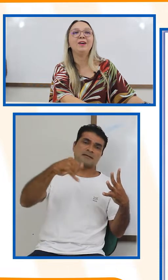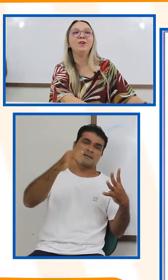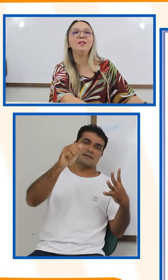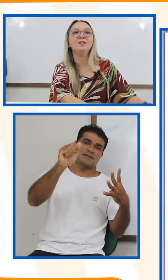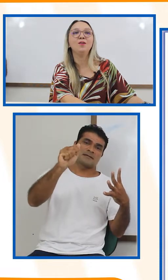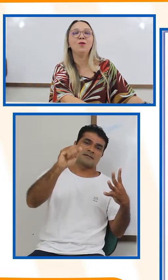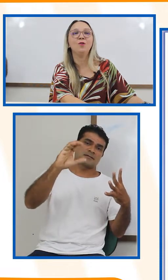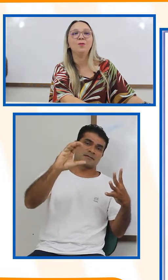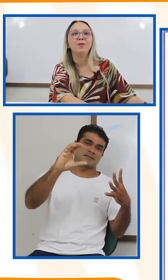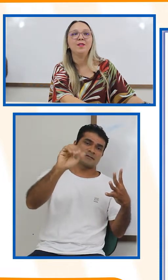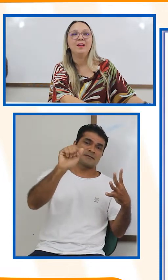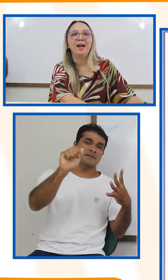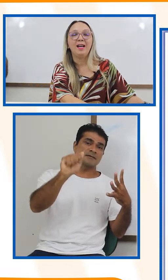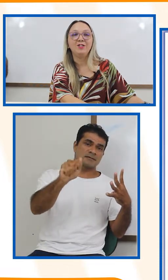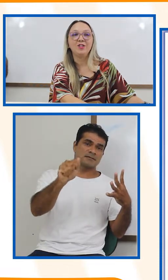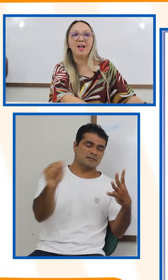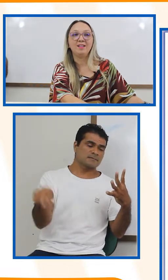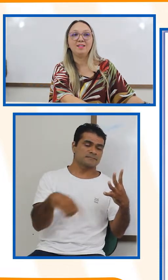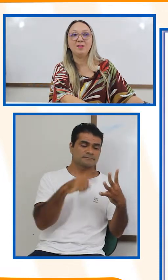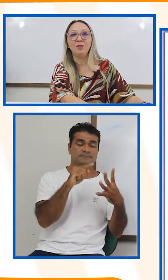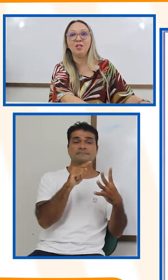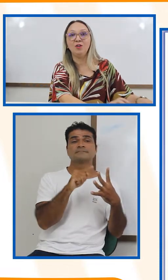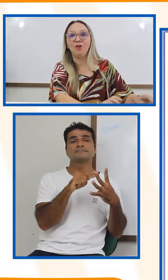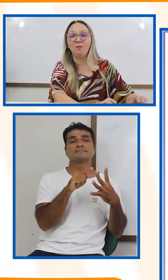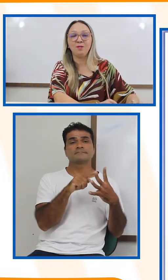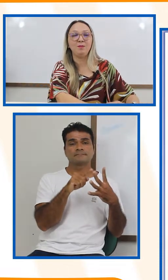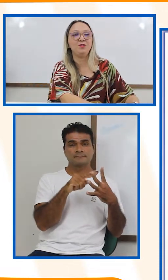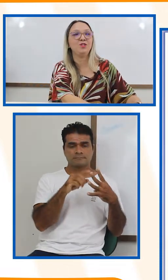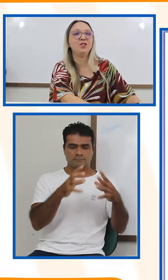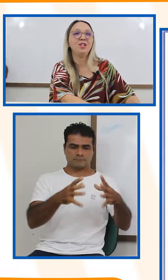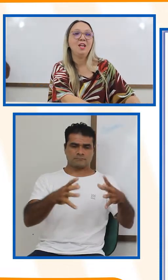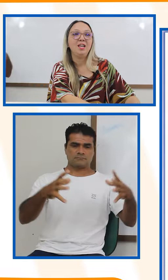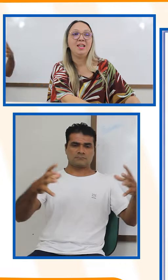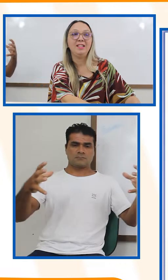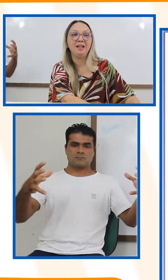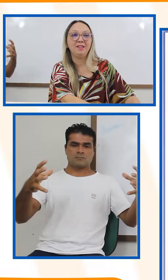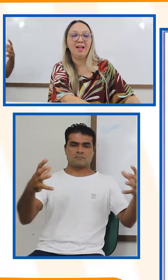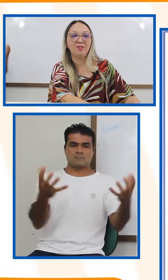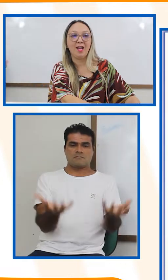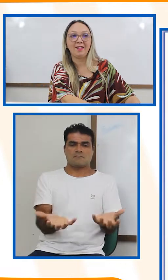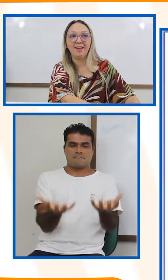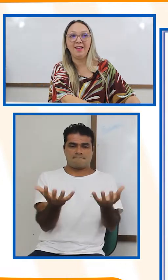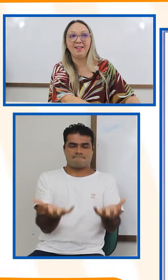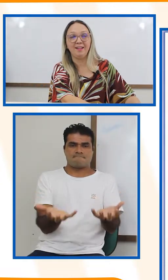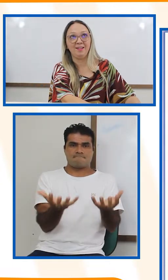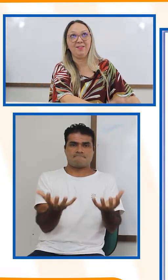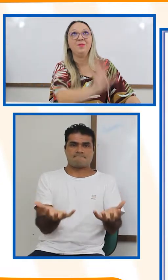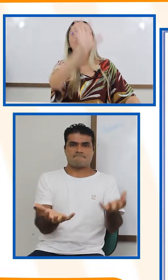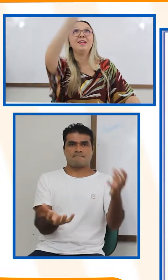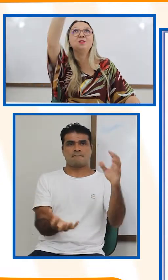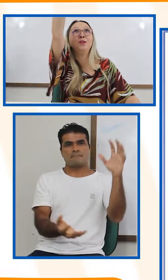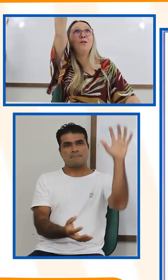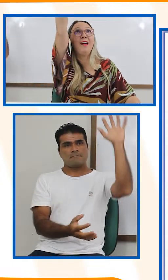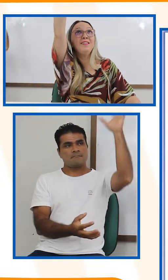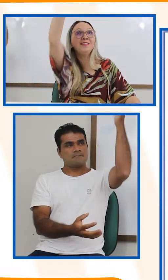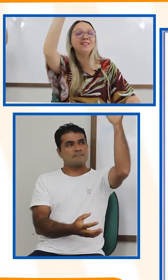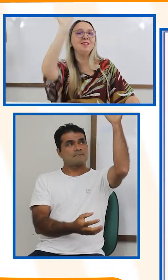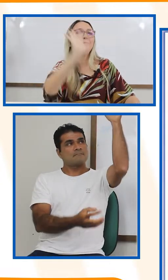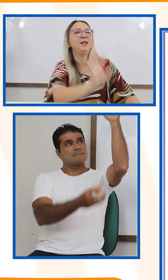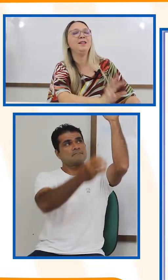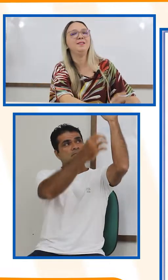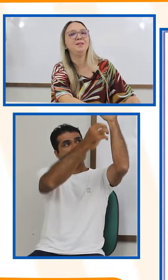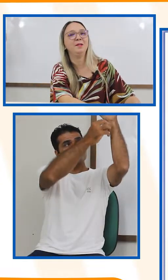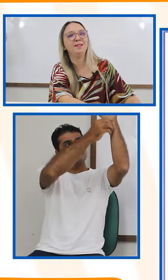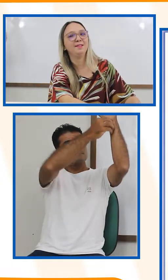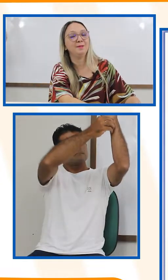Jaca. Olha só. As jacas são enormes, minha gente. E na jaqueira, elas ficam lá em